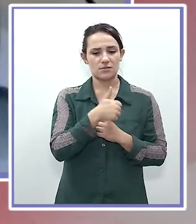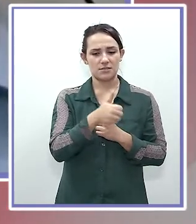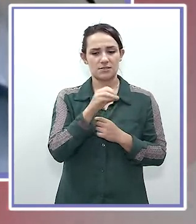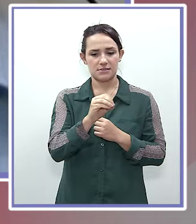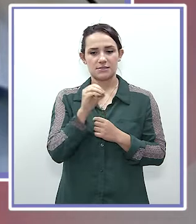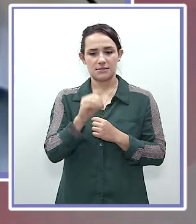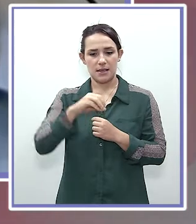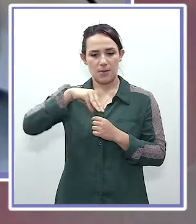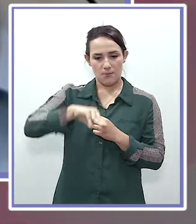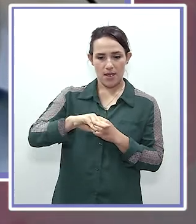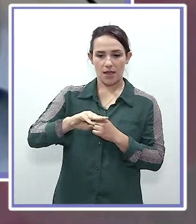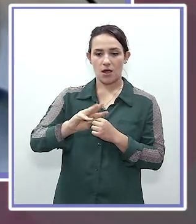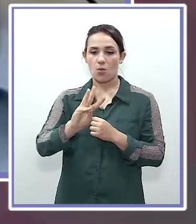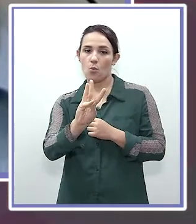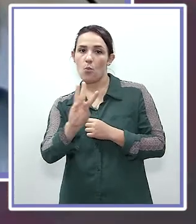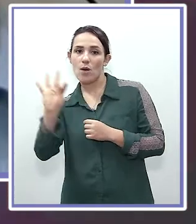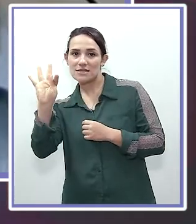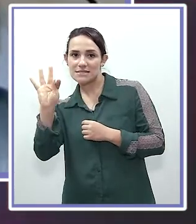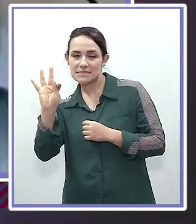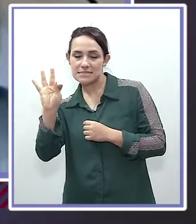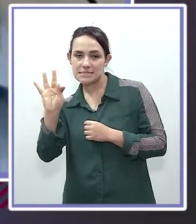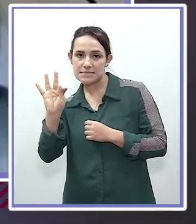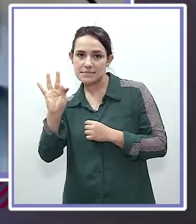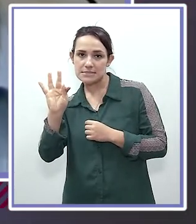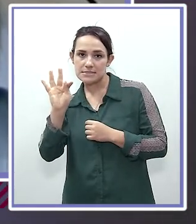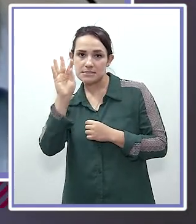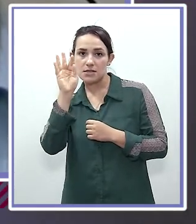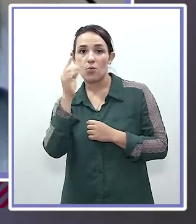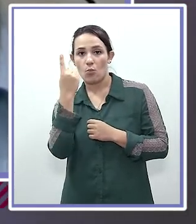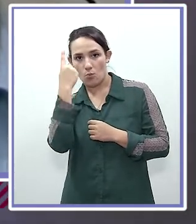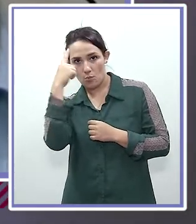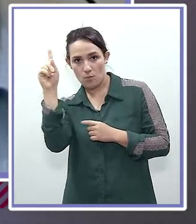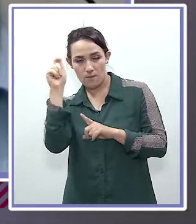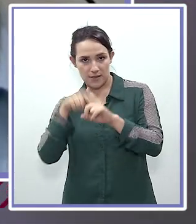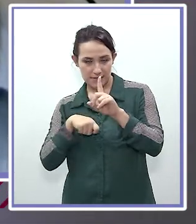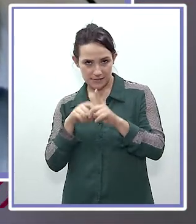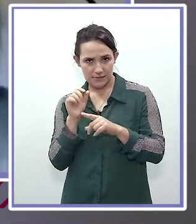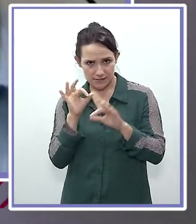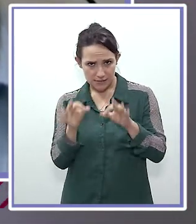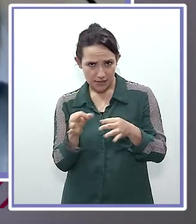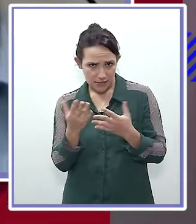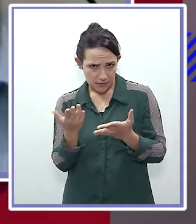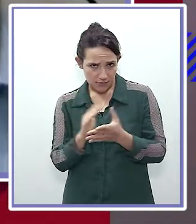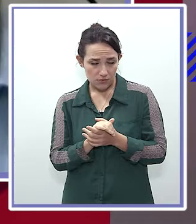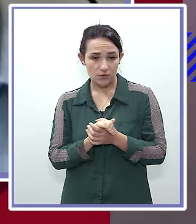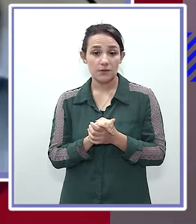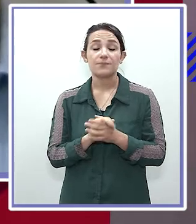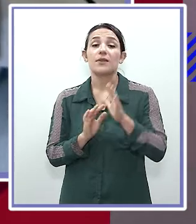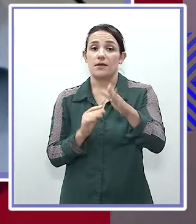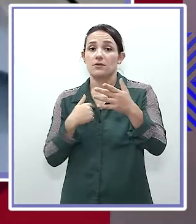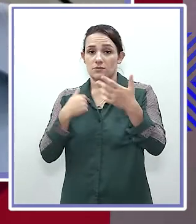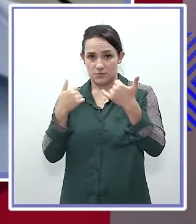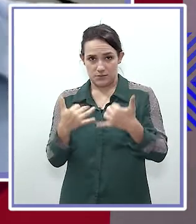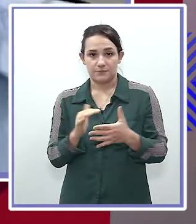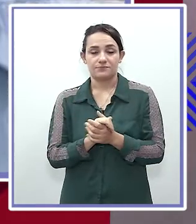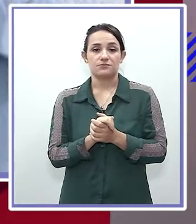1.100 megawatts mês, o consumo, segundo a SEMAG, governo do estado. A unidade de medida está correta, professor?